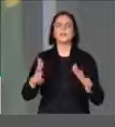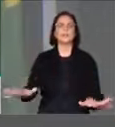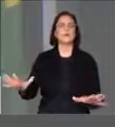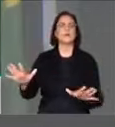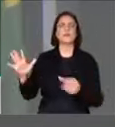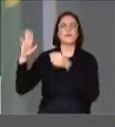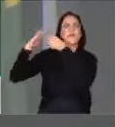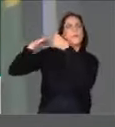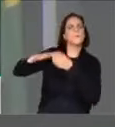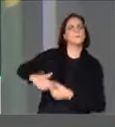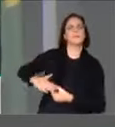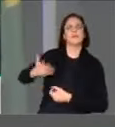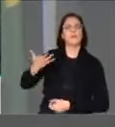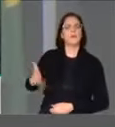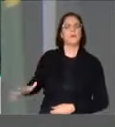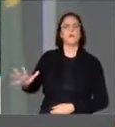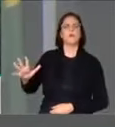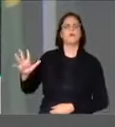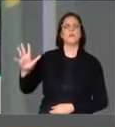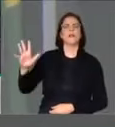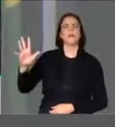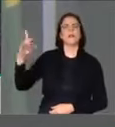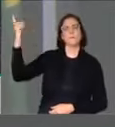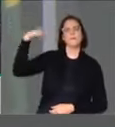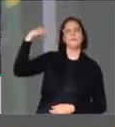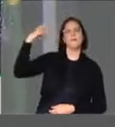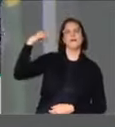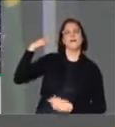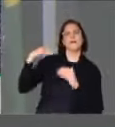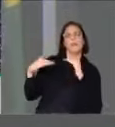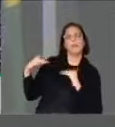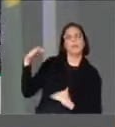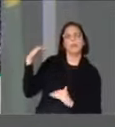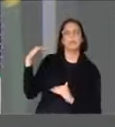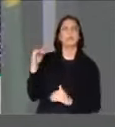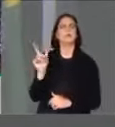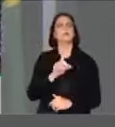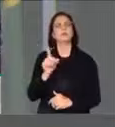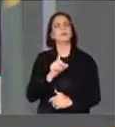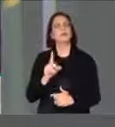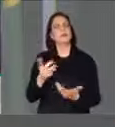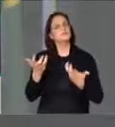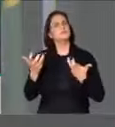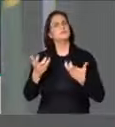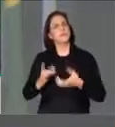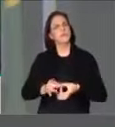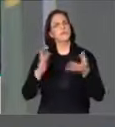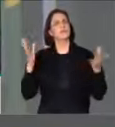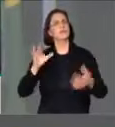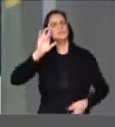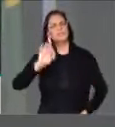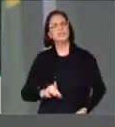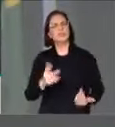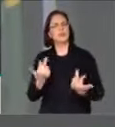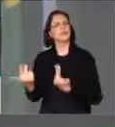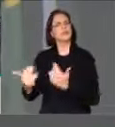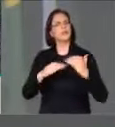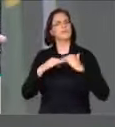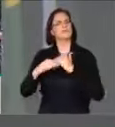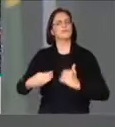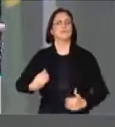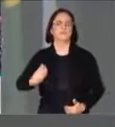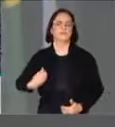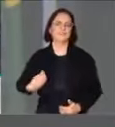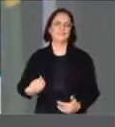qualquer investimento, contra manifestações de ser e de existir das pessoas. Muito obrigada